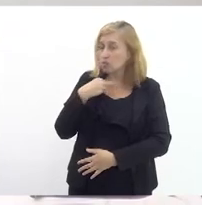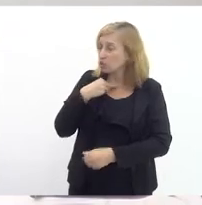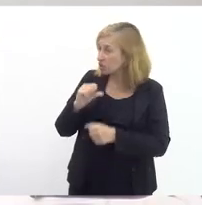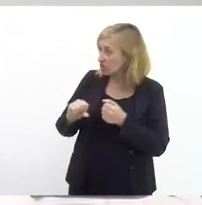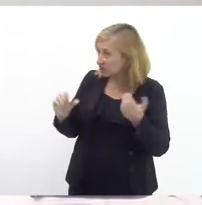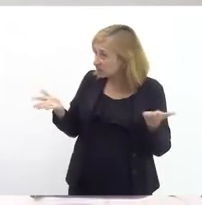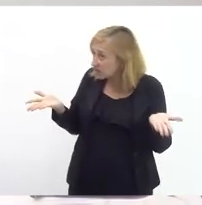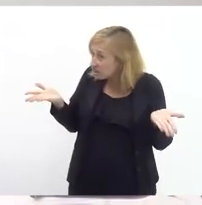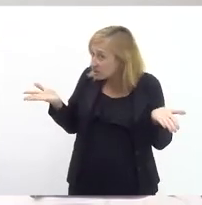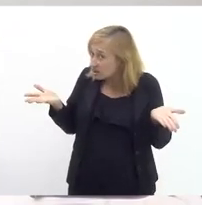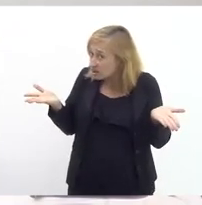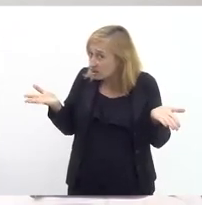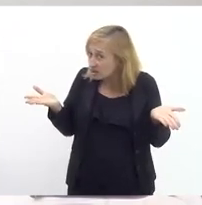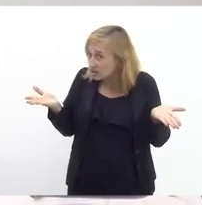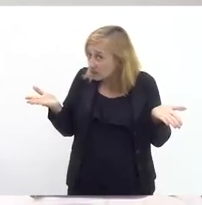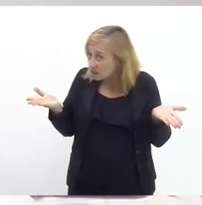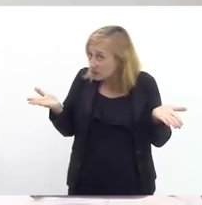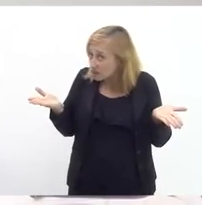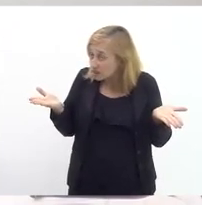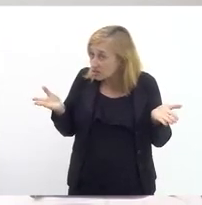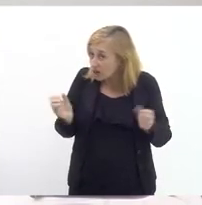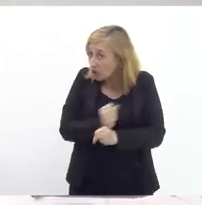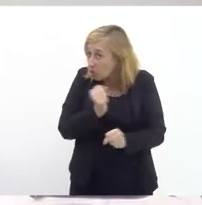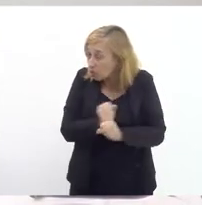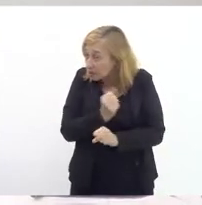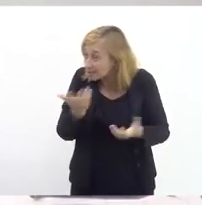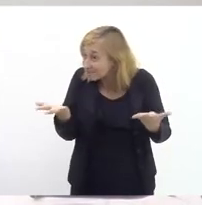fazê-lo? A obra...